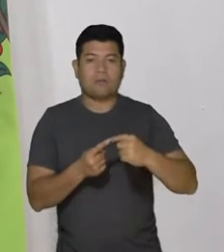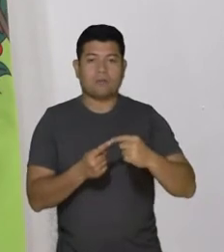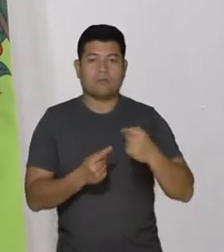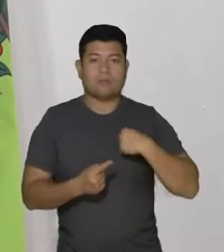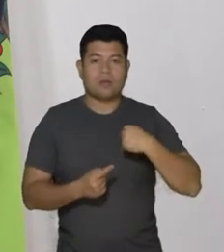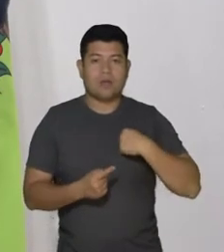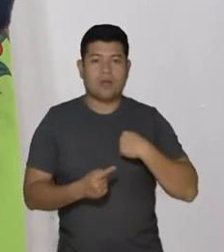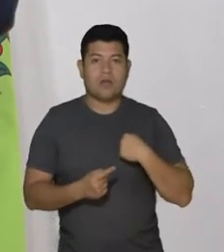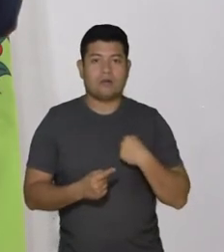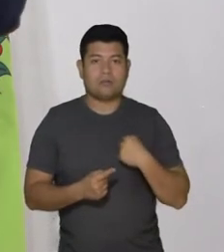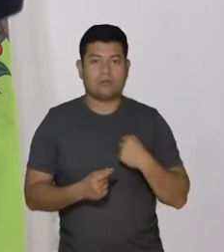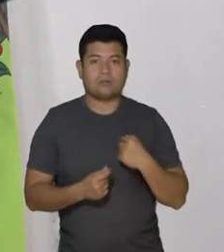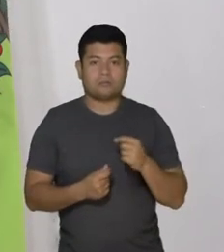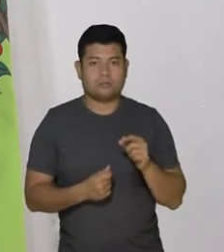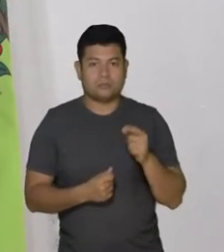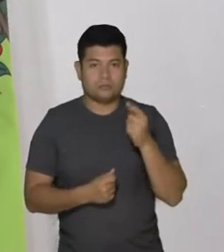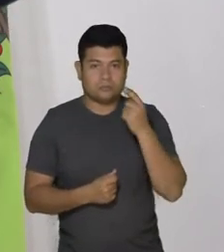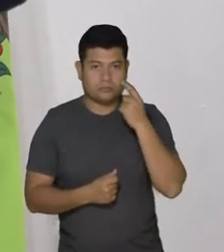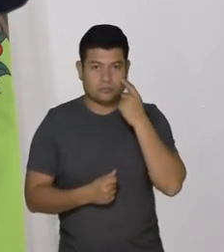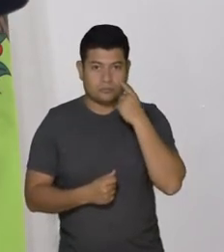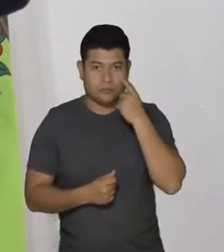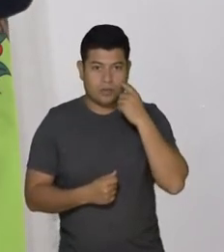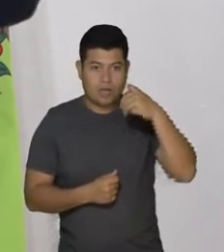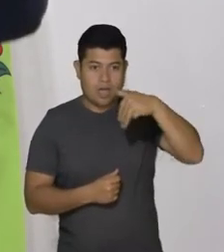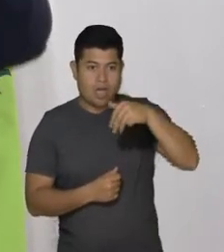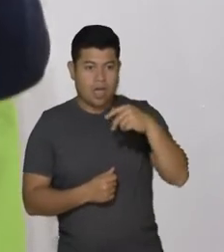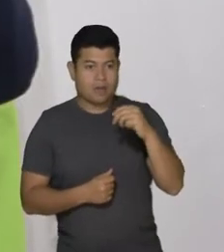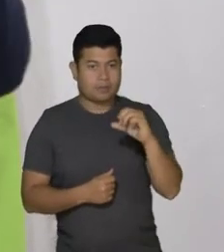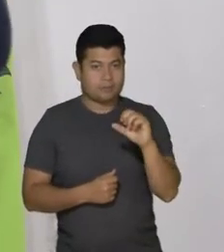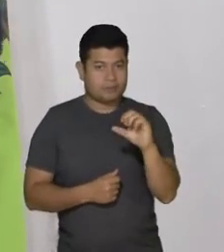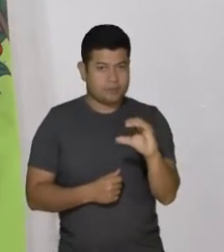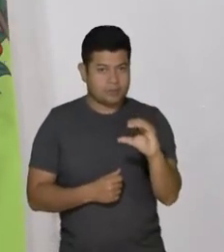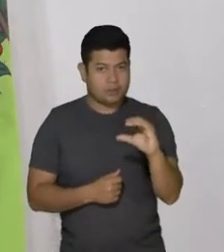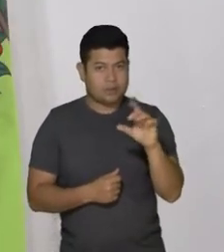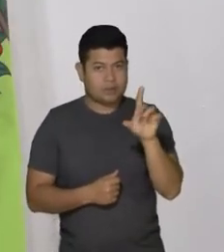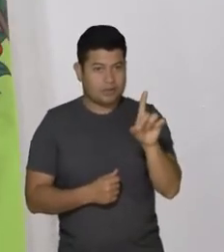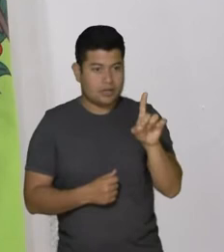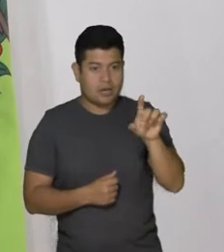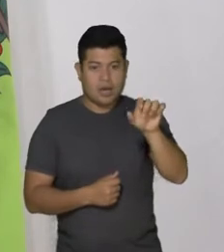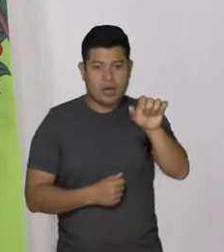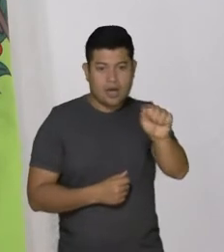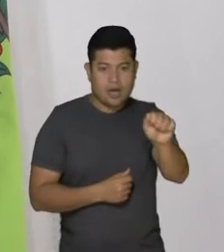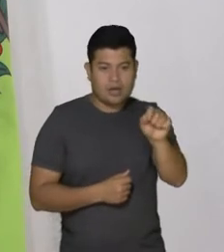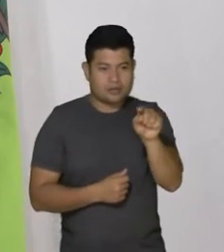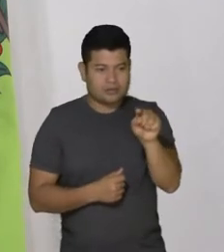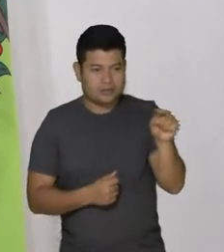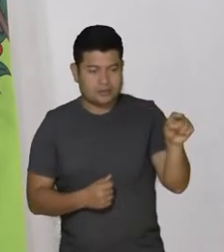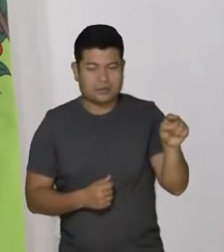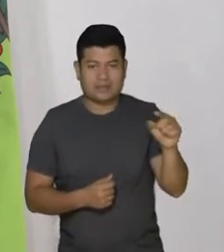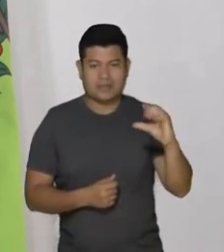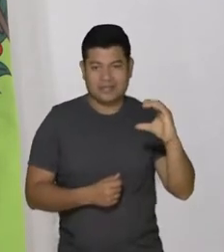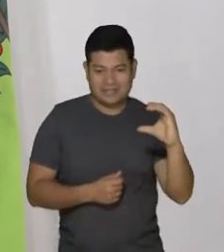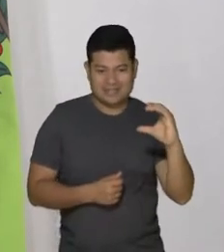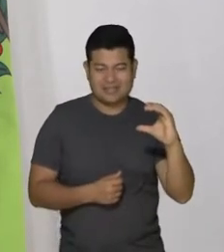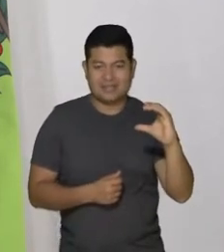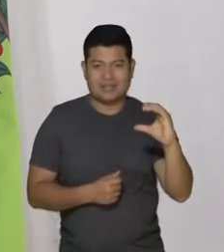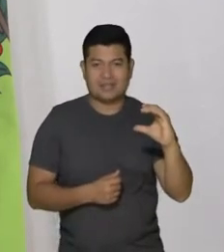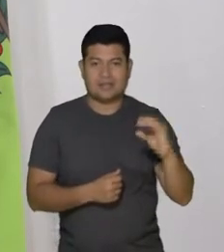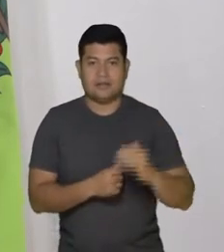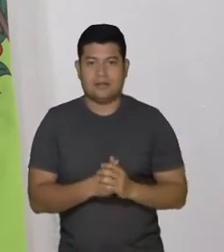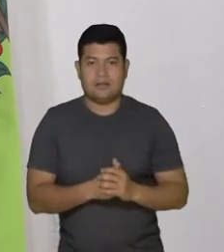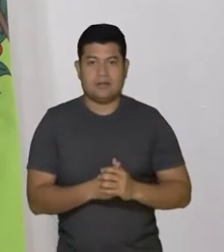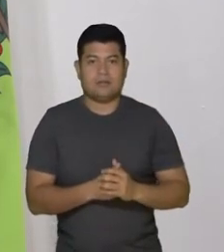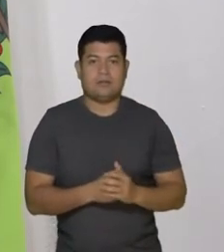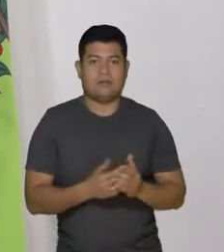fiz que é o mcda enfim C que é o tal do multi critério